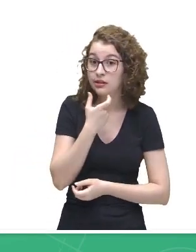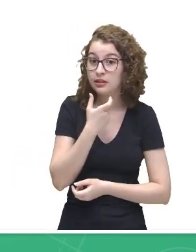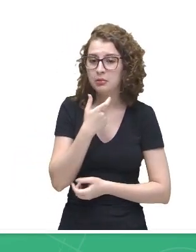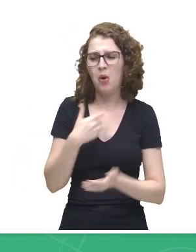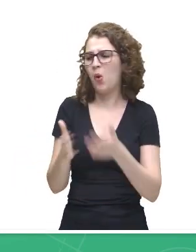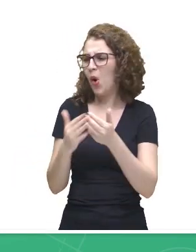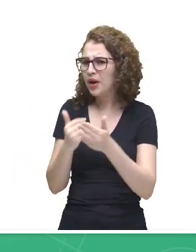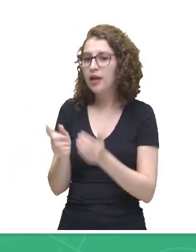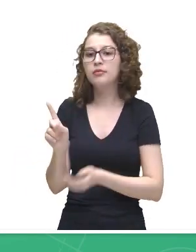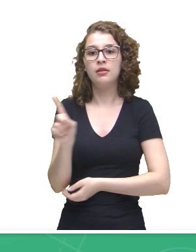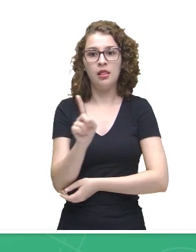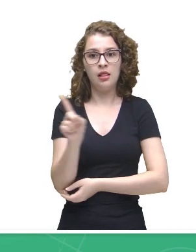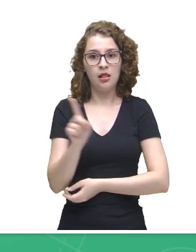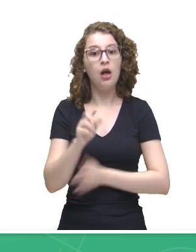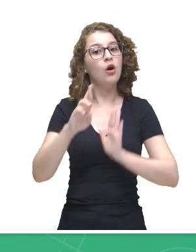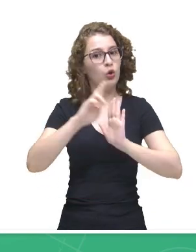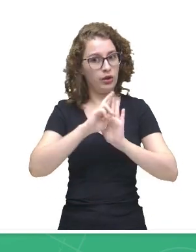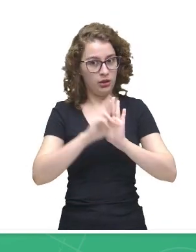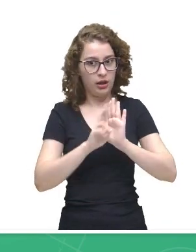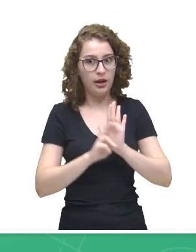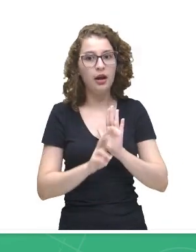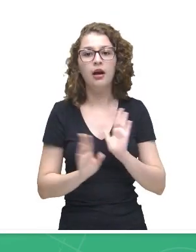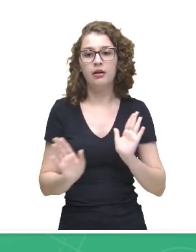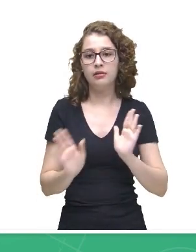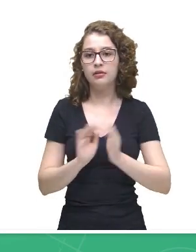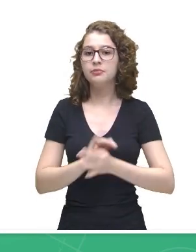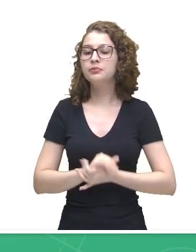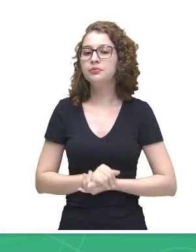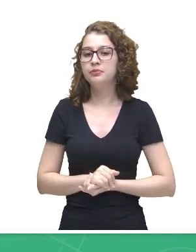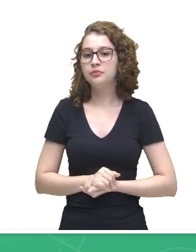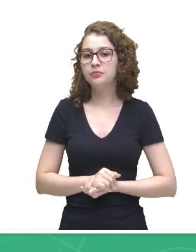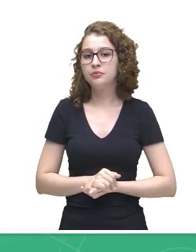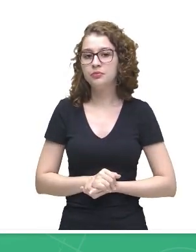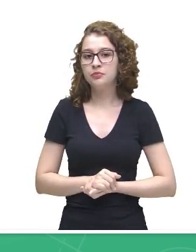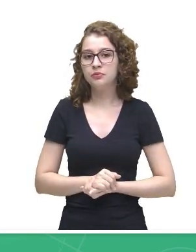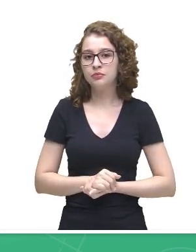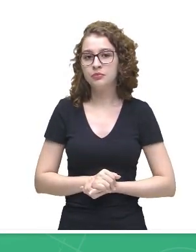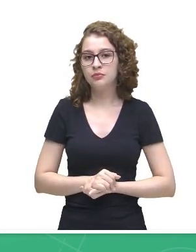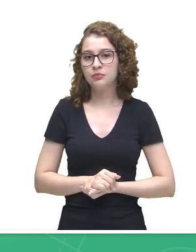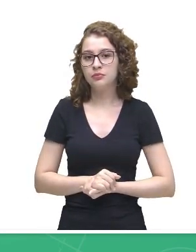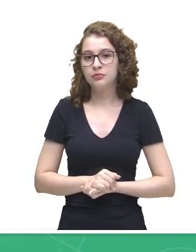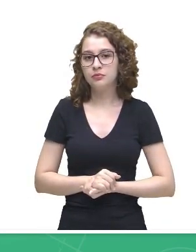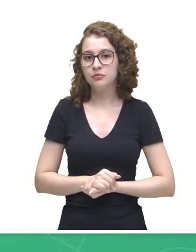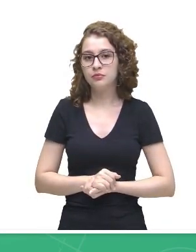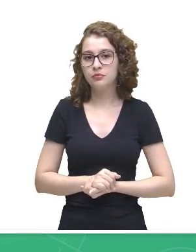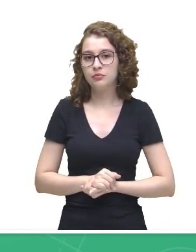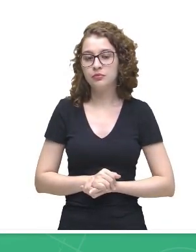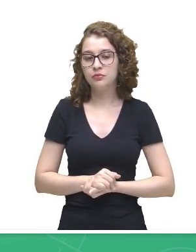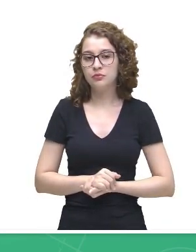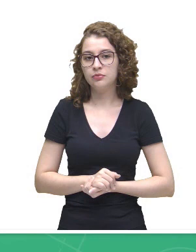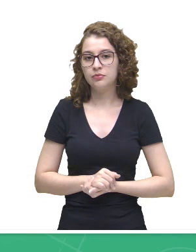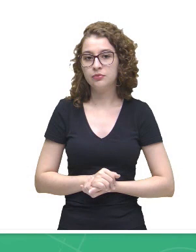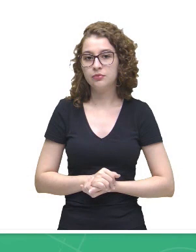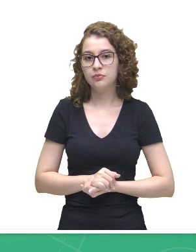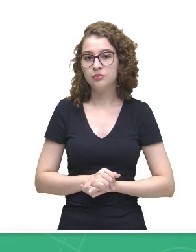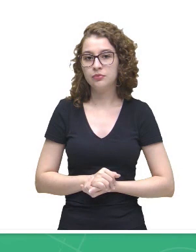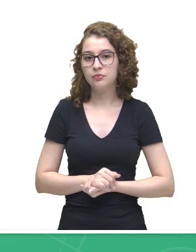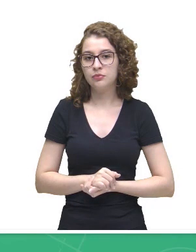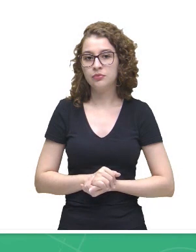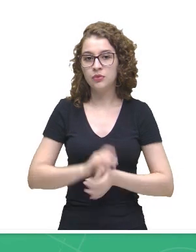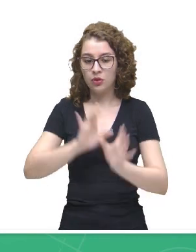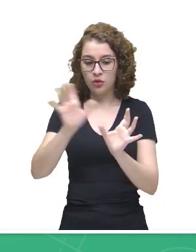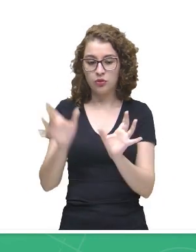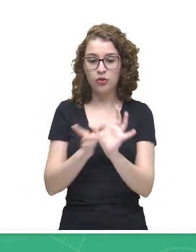Vejam comigo, que vocês vão acompanhar aqui as adversativas. Vejam comigo aqui, são aquelas que dão